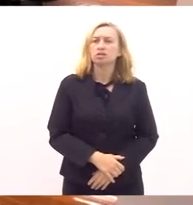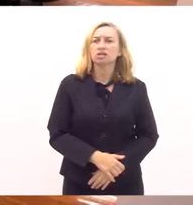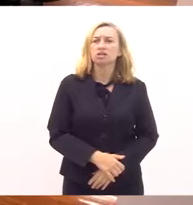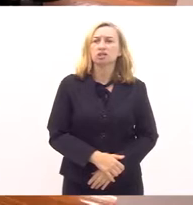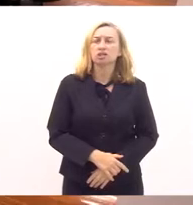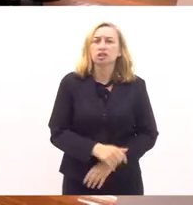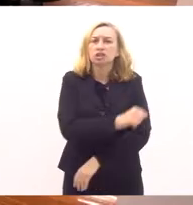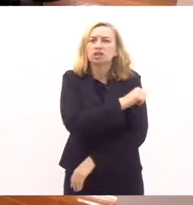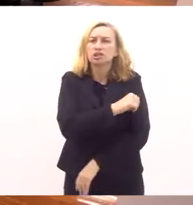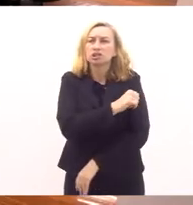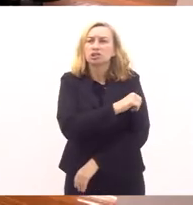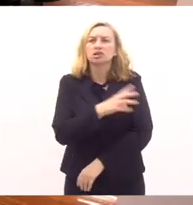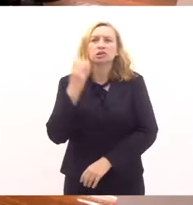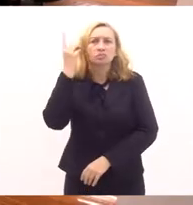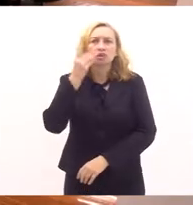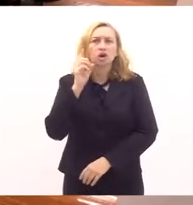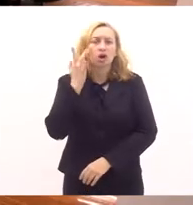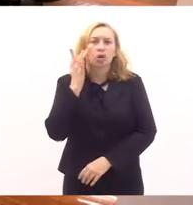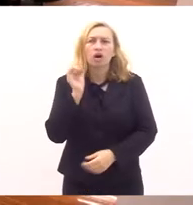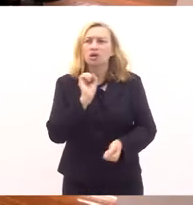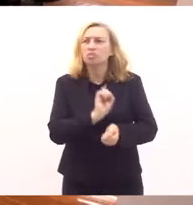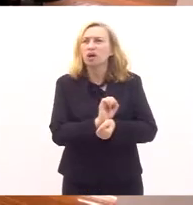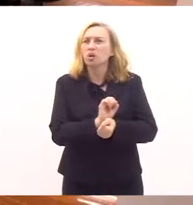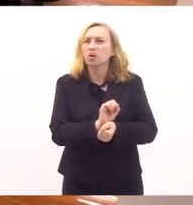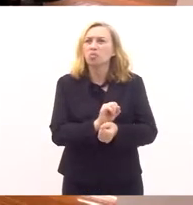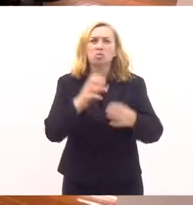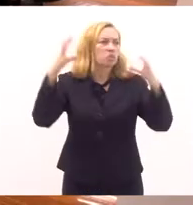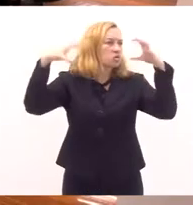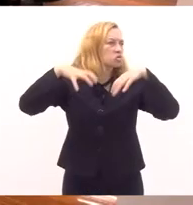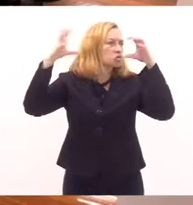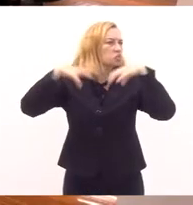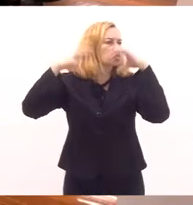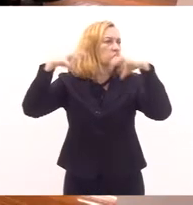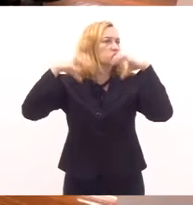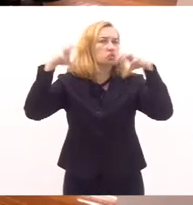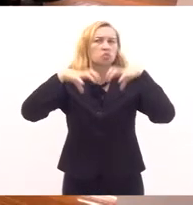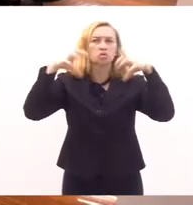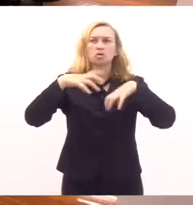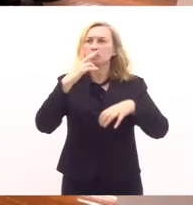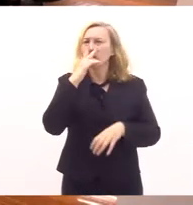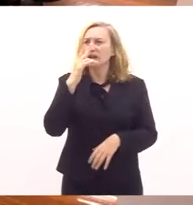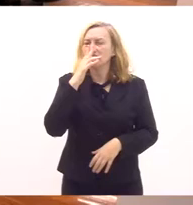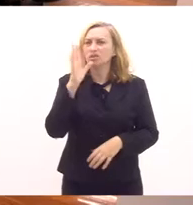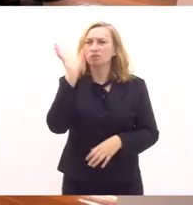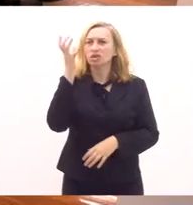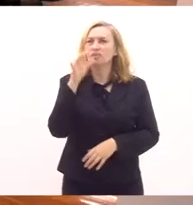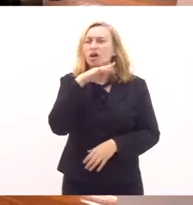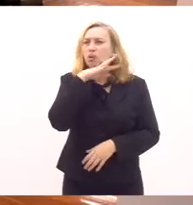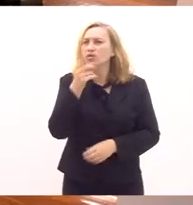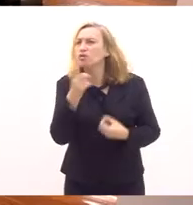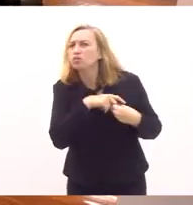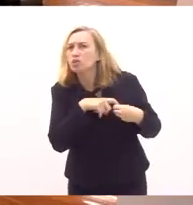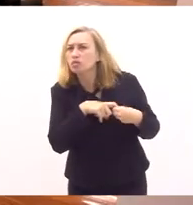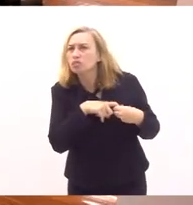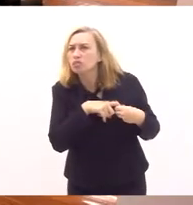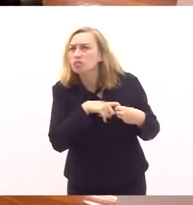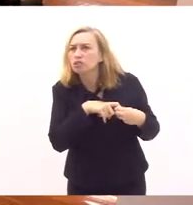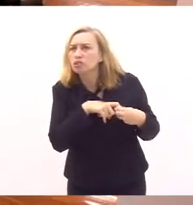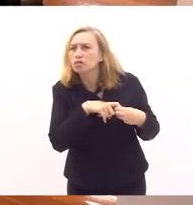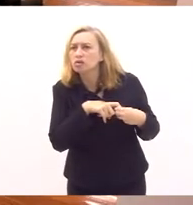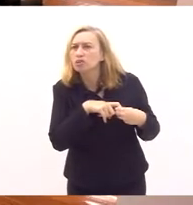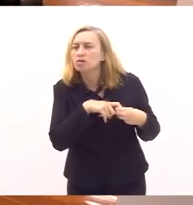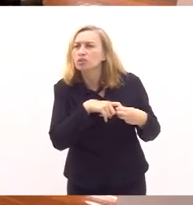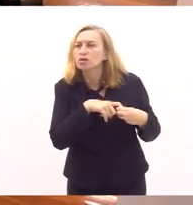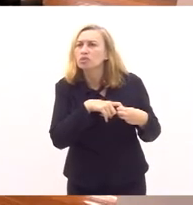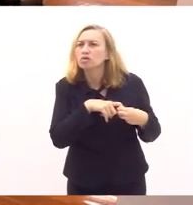Rejane, acho que você deu uma congelada aí, acho que é a chuva que tá caindo, parece que o tempo mudou. Oi, voltou. O